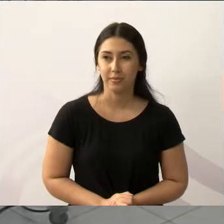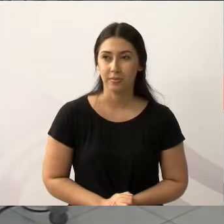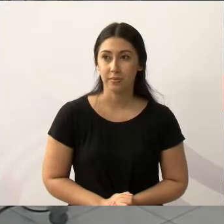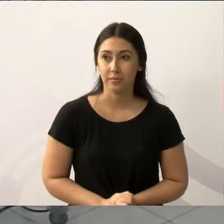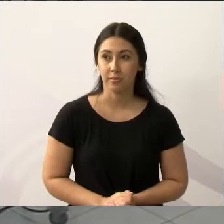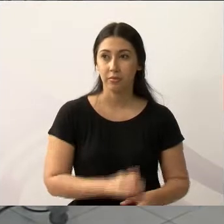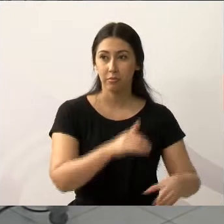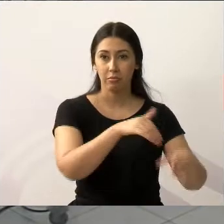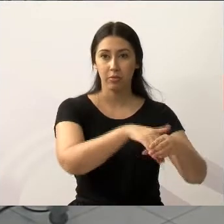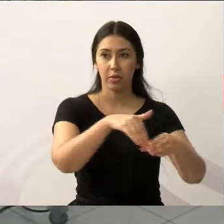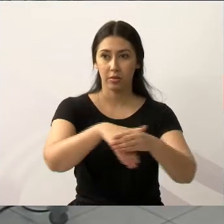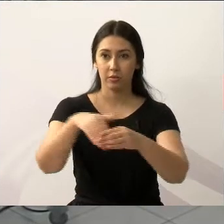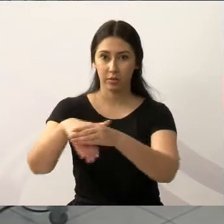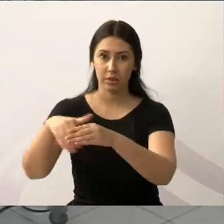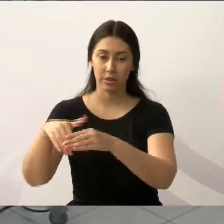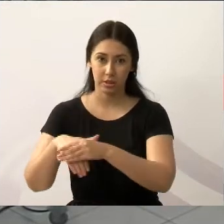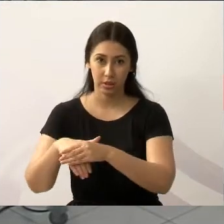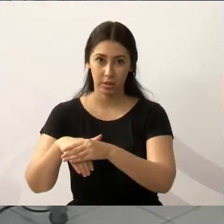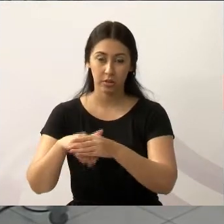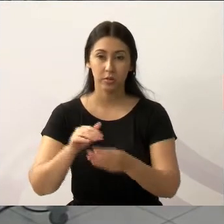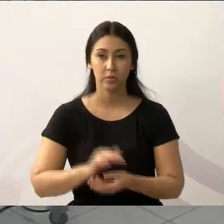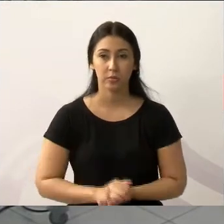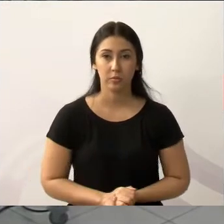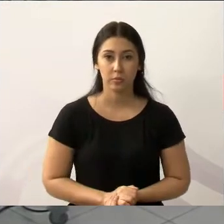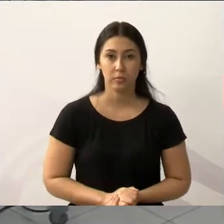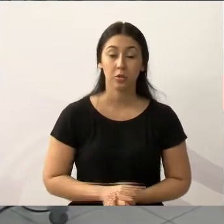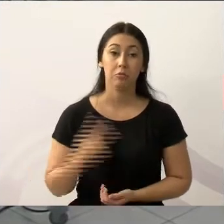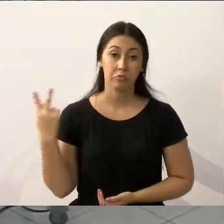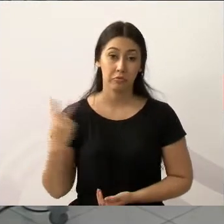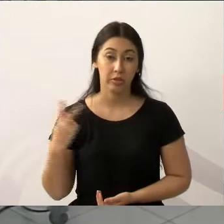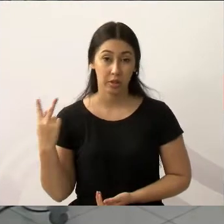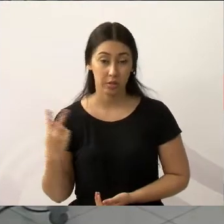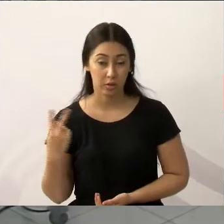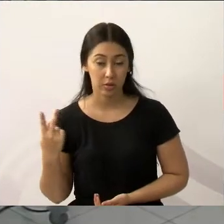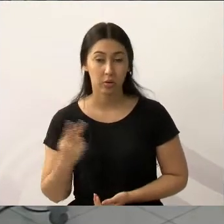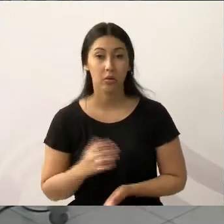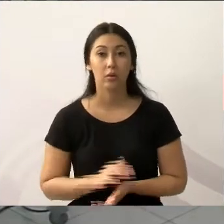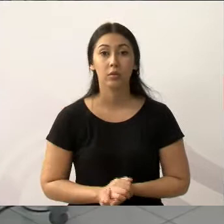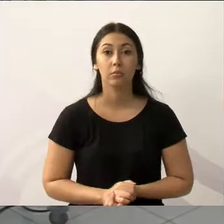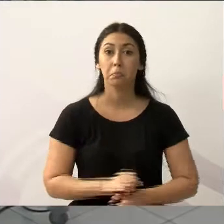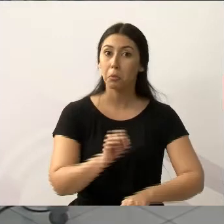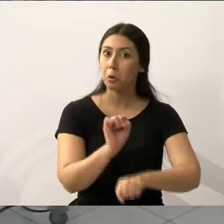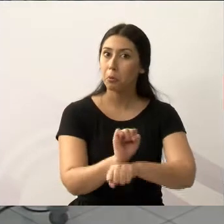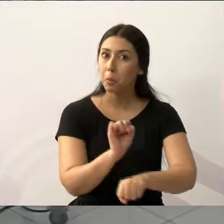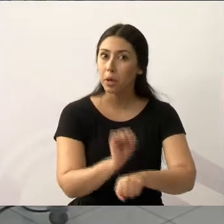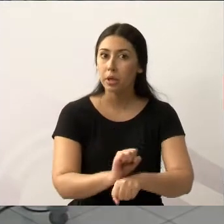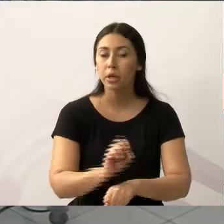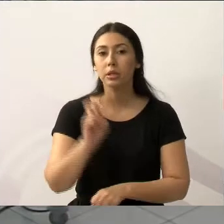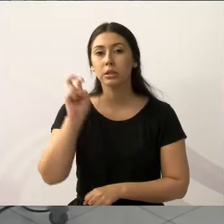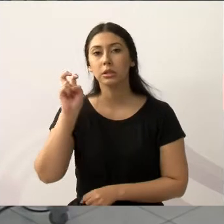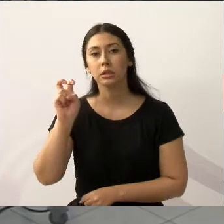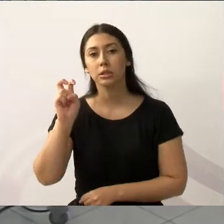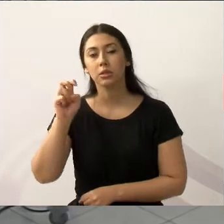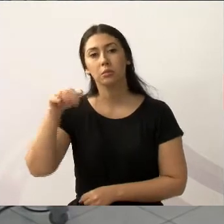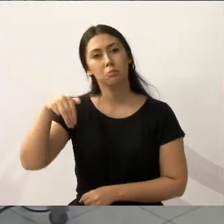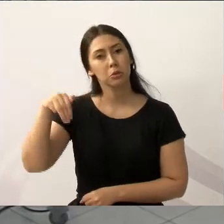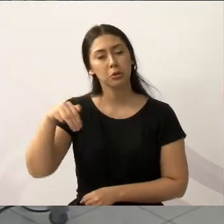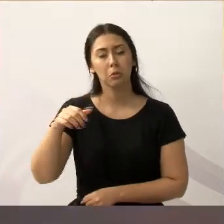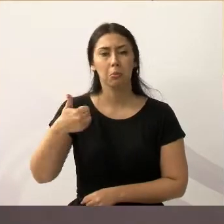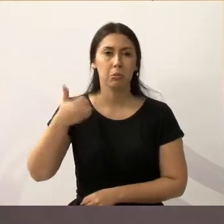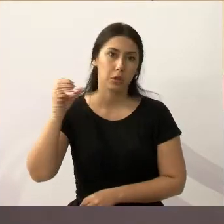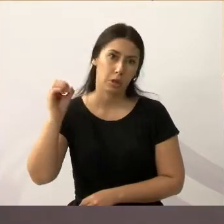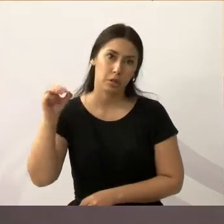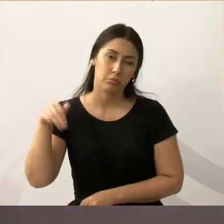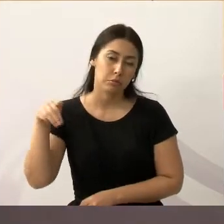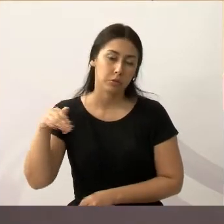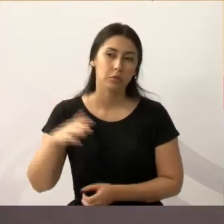Coloco em votação a proposta do vereador Luiz Flávio para a suspensão da sessão por 5 minutos, 5 a 10 minutos. Isso só